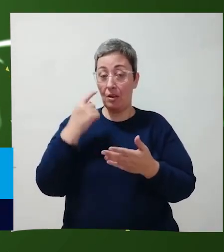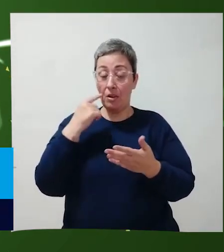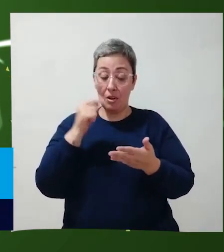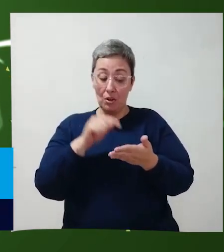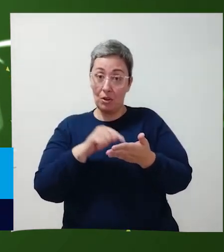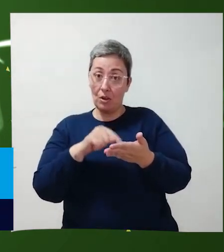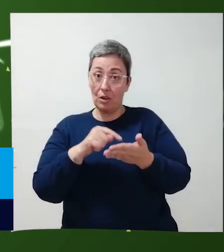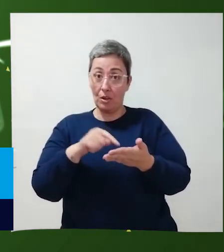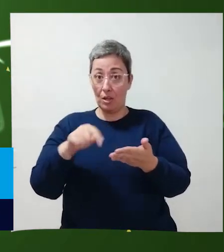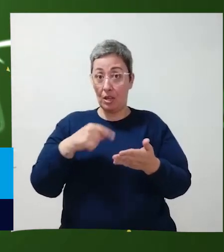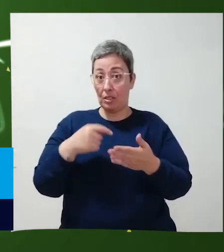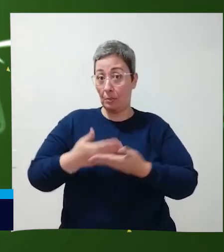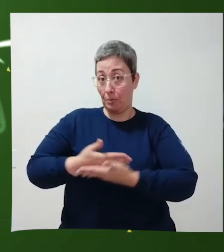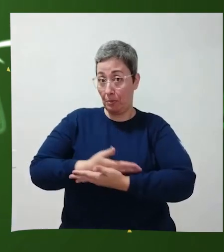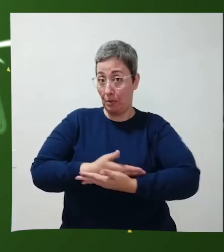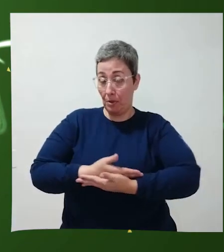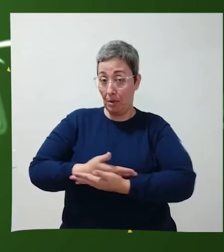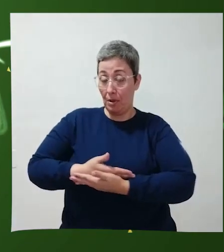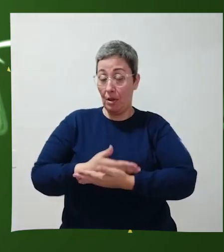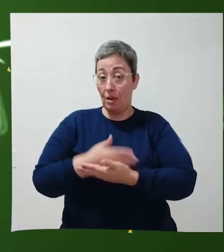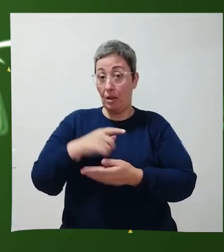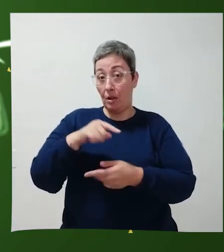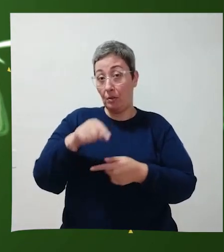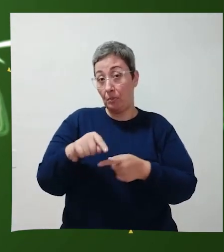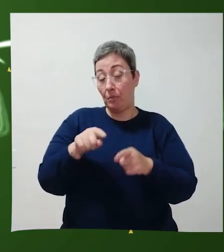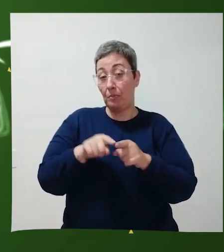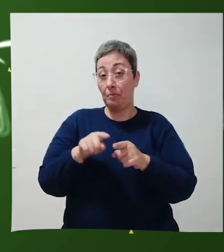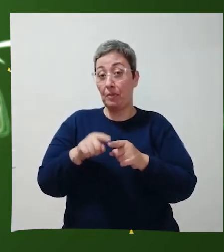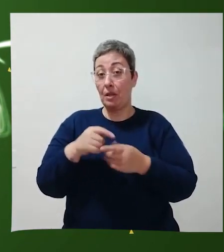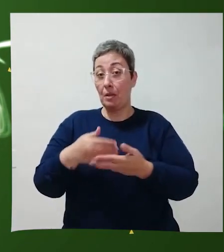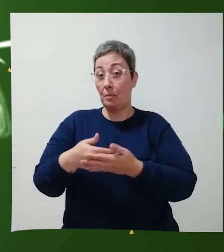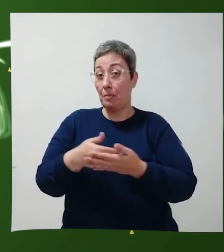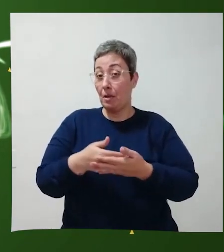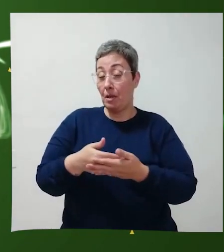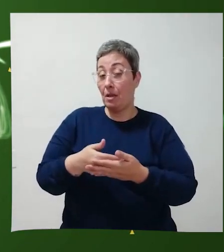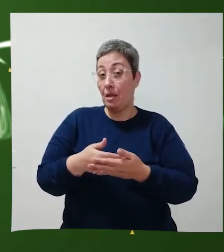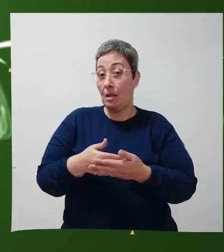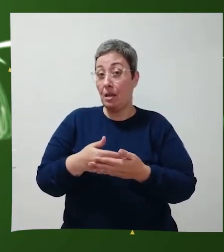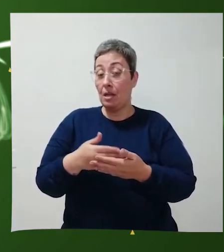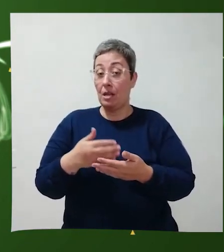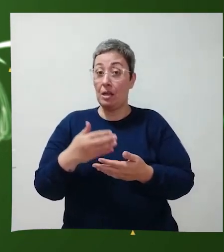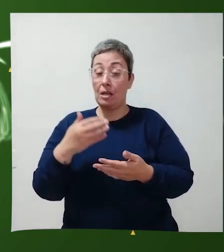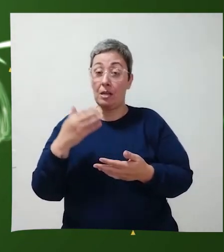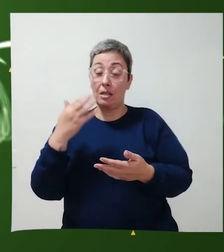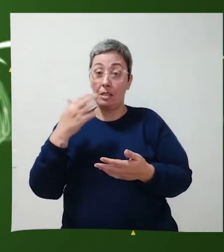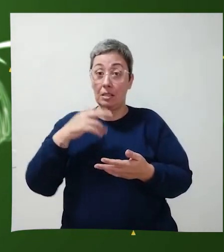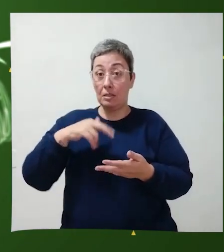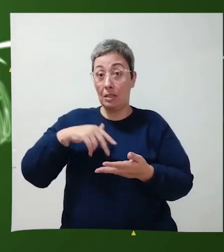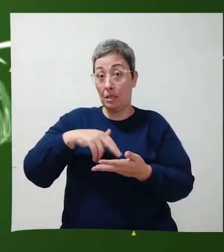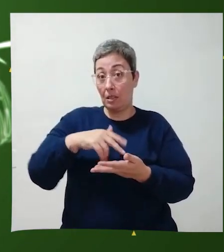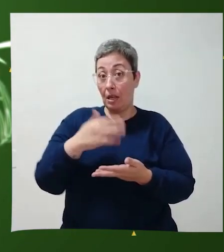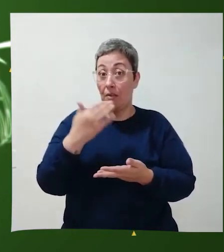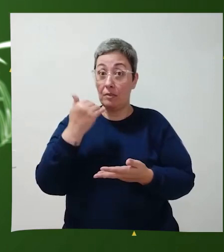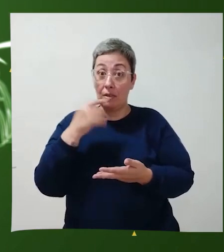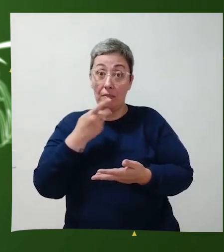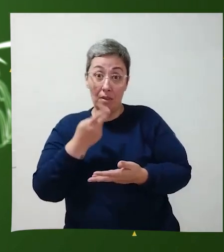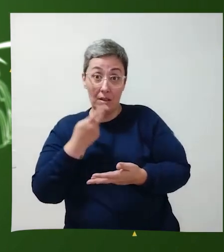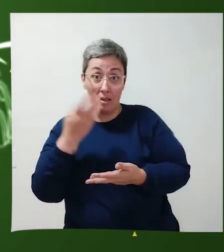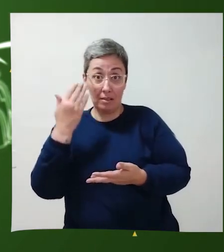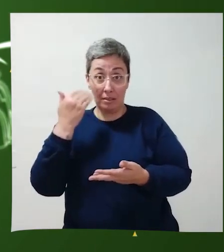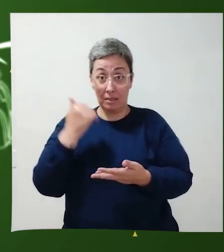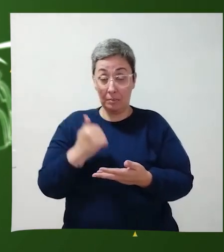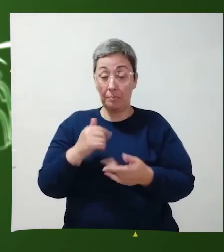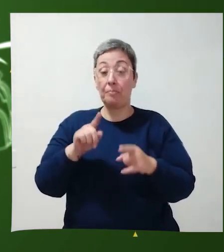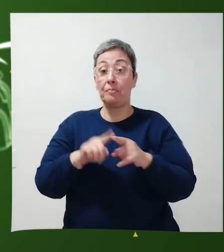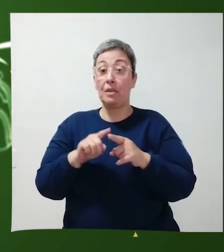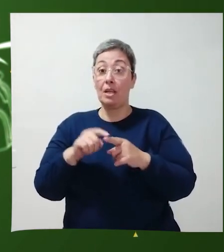Aqui são áreas para bebês. Essas aqui são para bebês que sabem andar e falar.